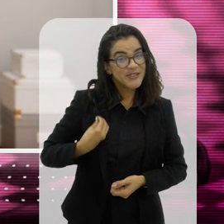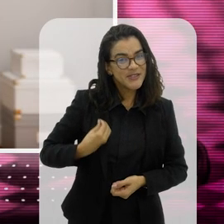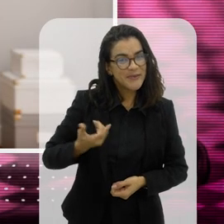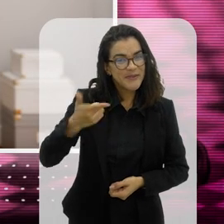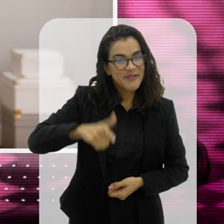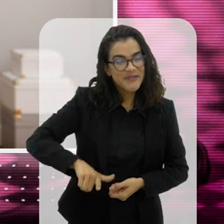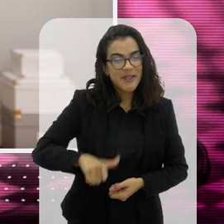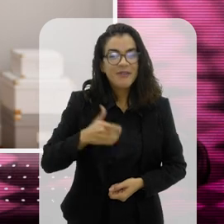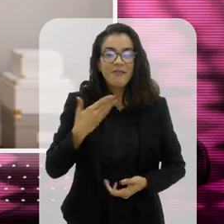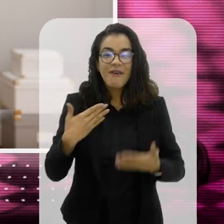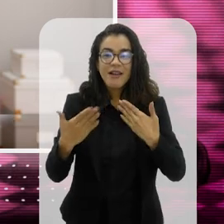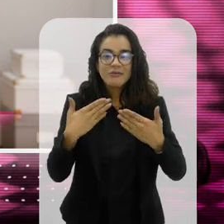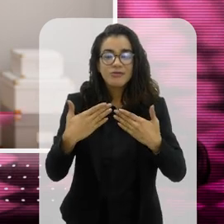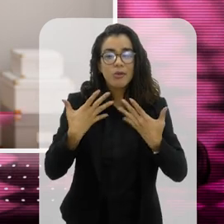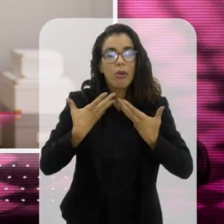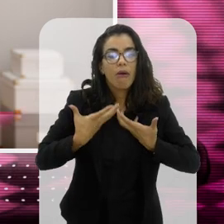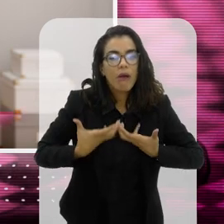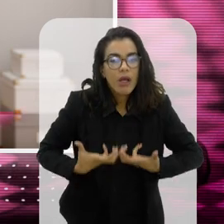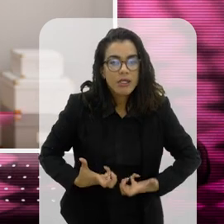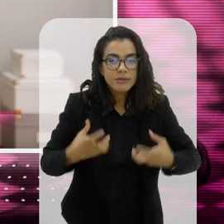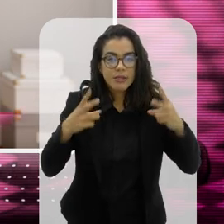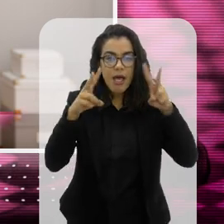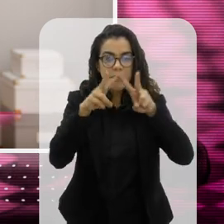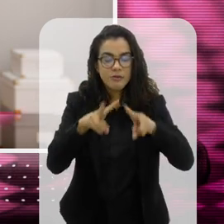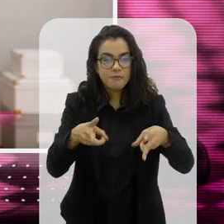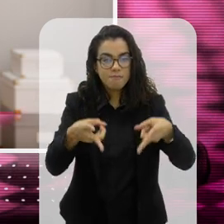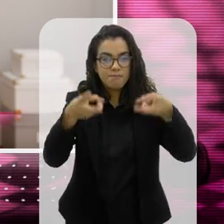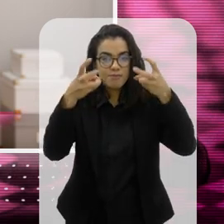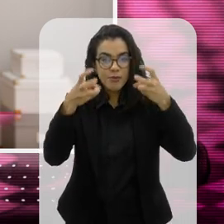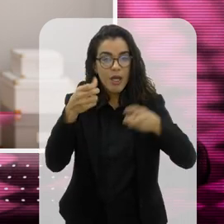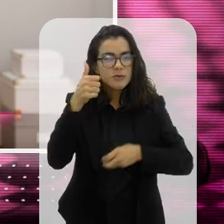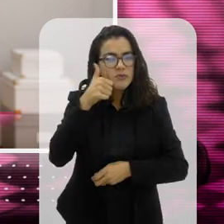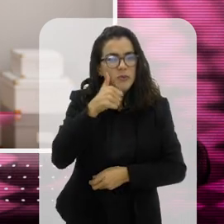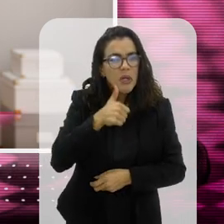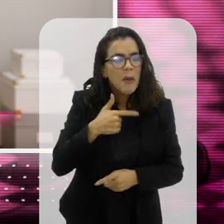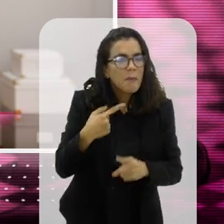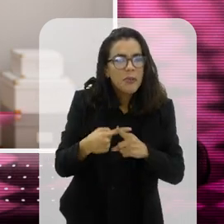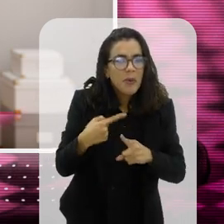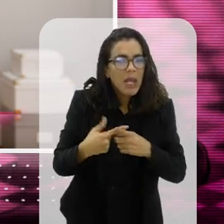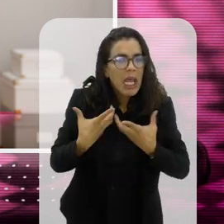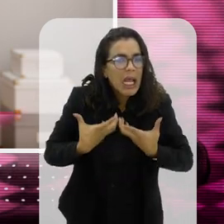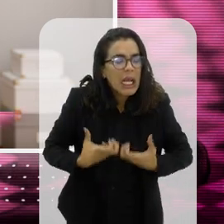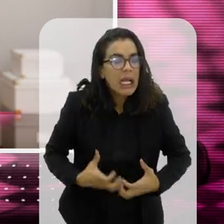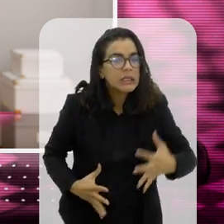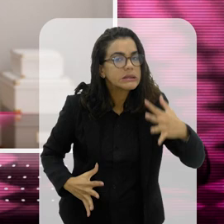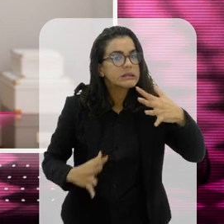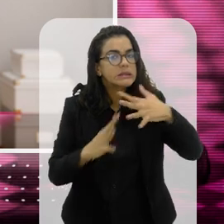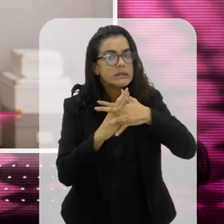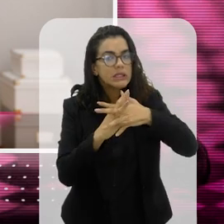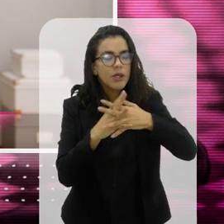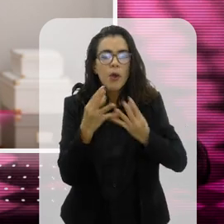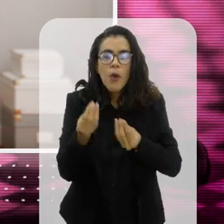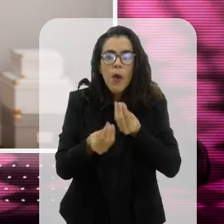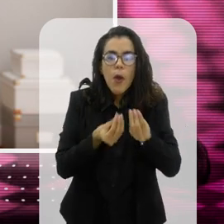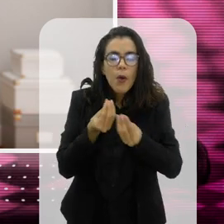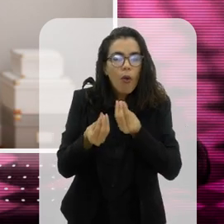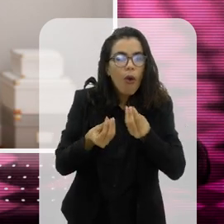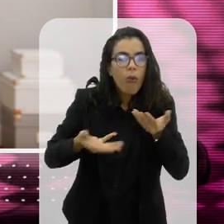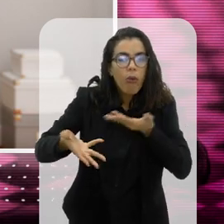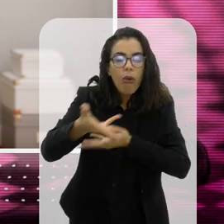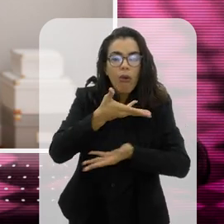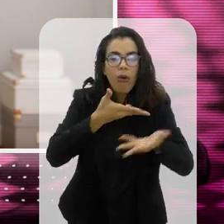Estamos de volta conversando sobre o cansaço visível. Por que as mulheres estão tão sobrecarregadas e como lidar